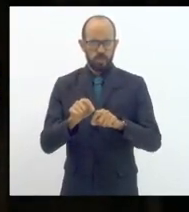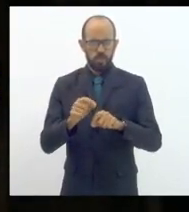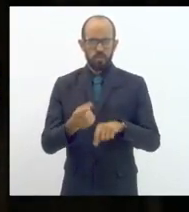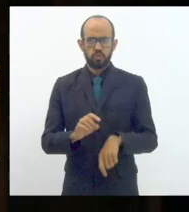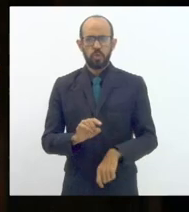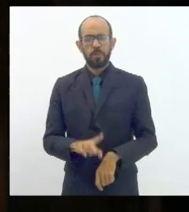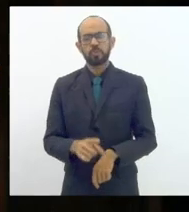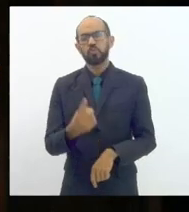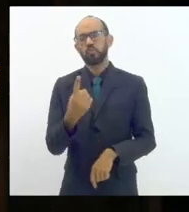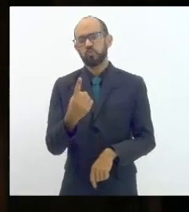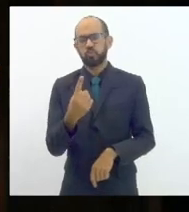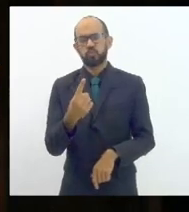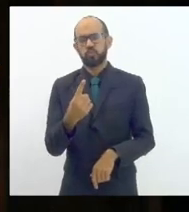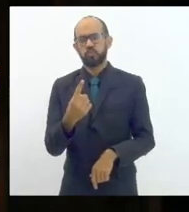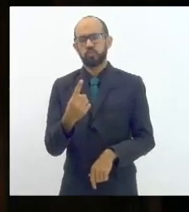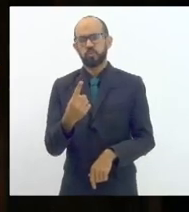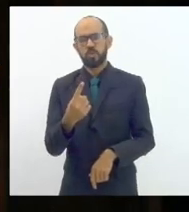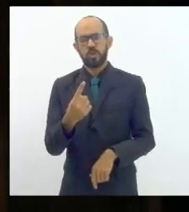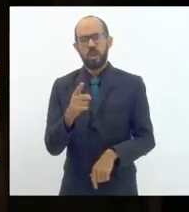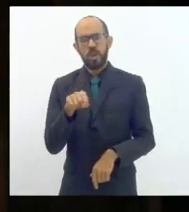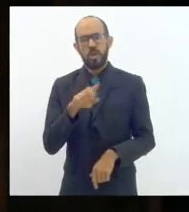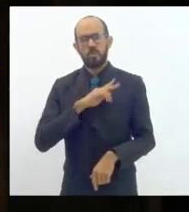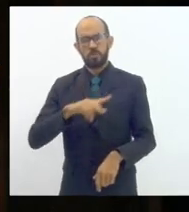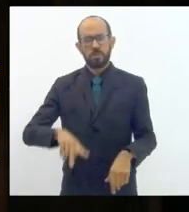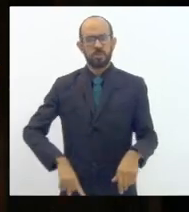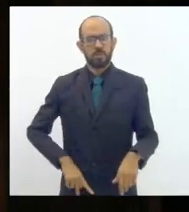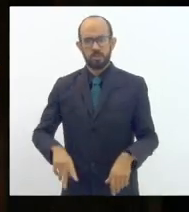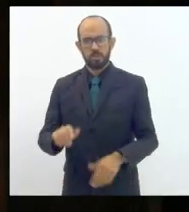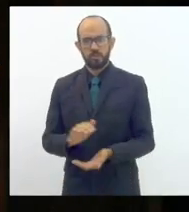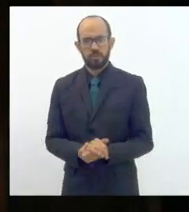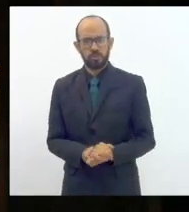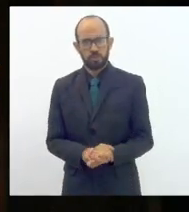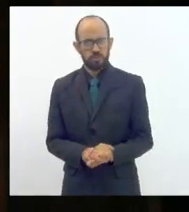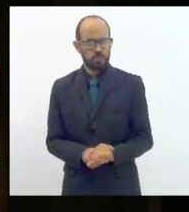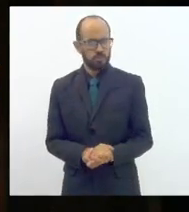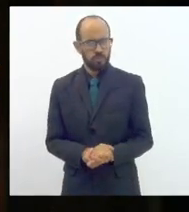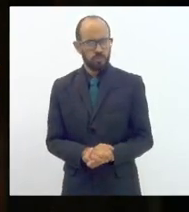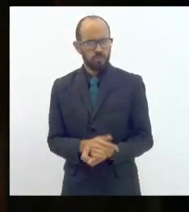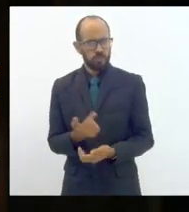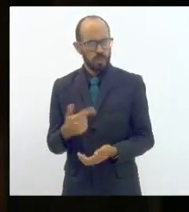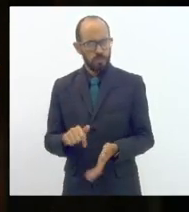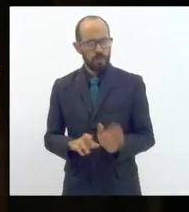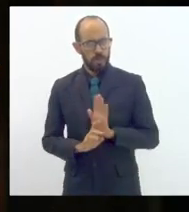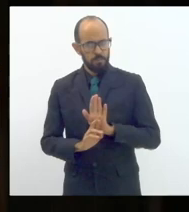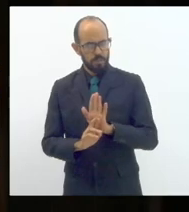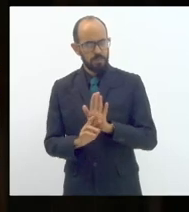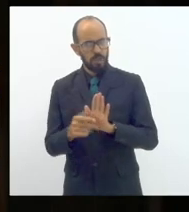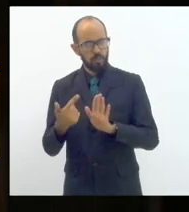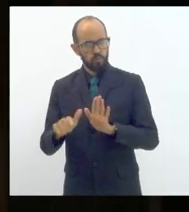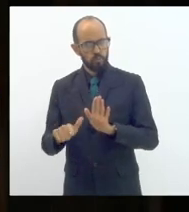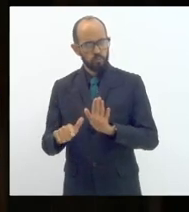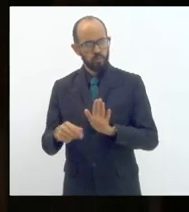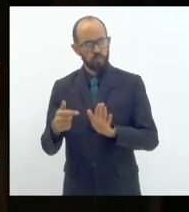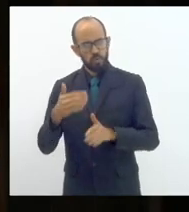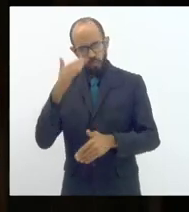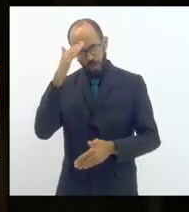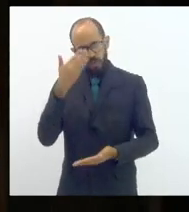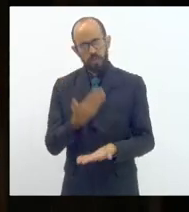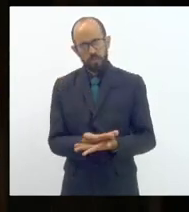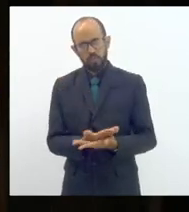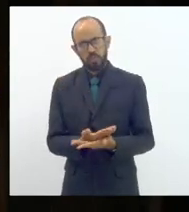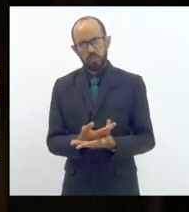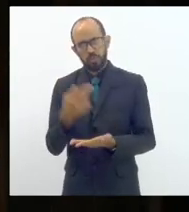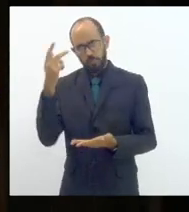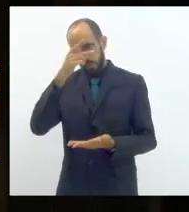que presidir, no caso, representar os outros. E eu acredito que eu sou uma